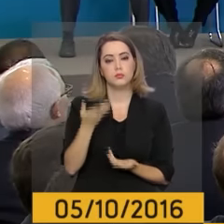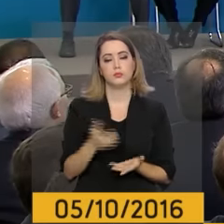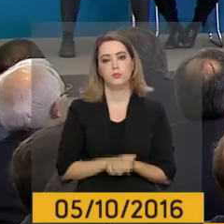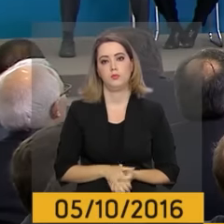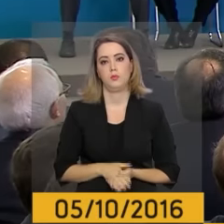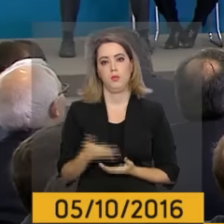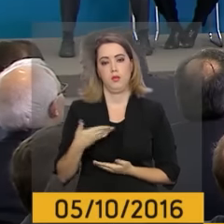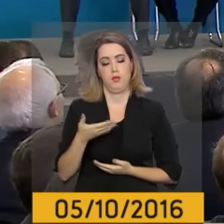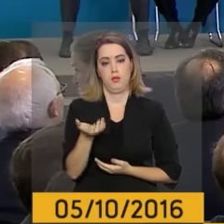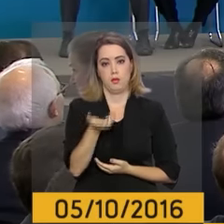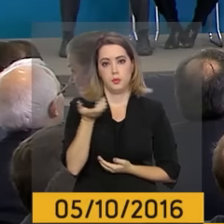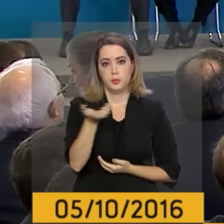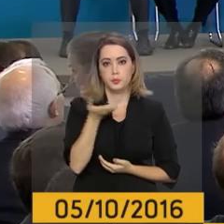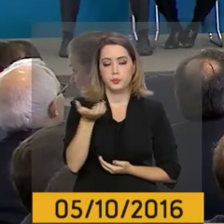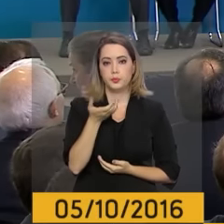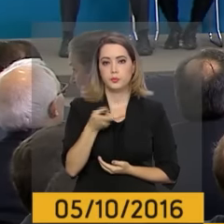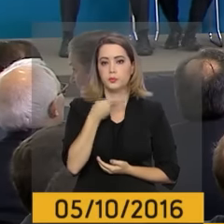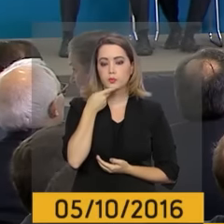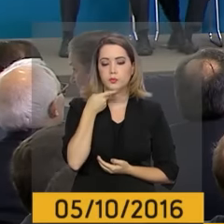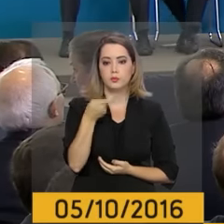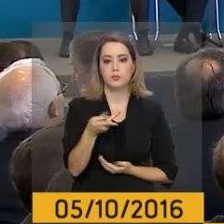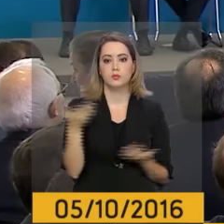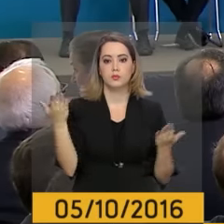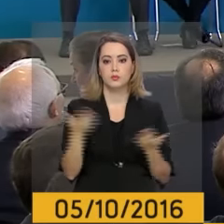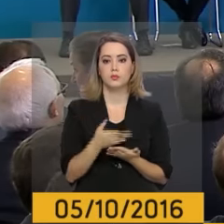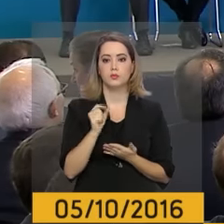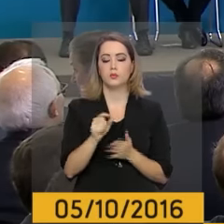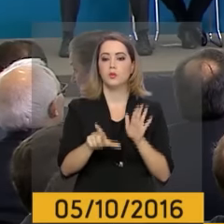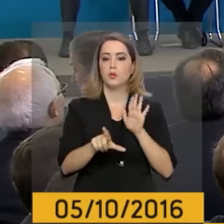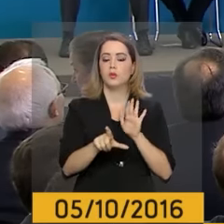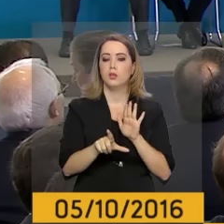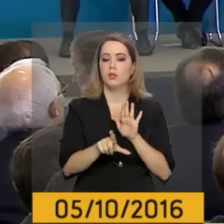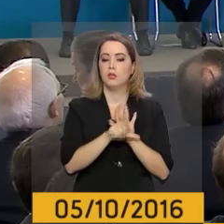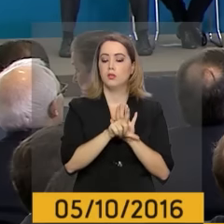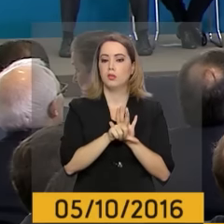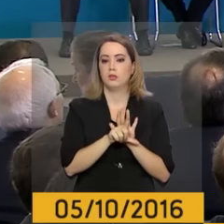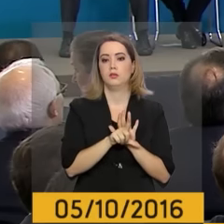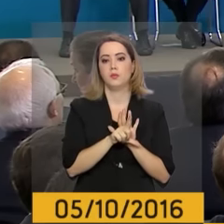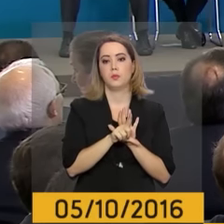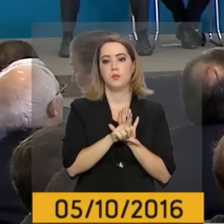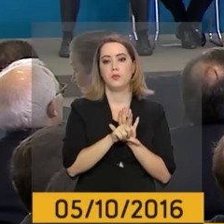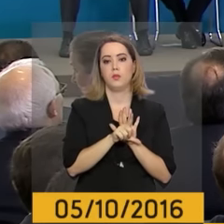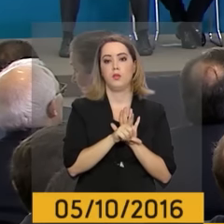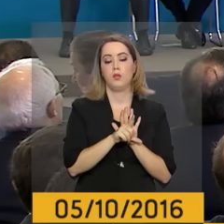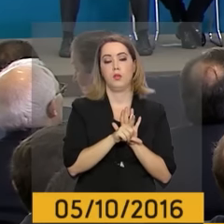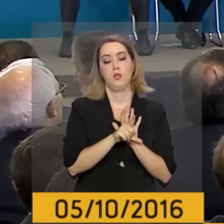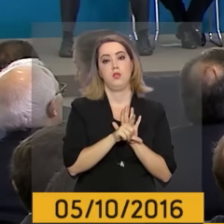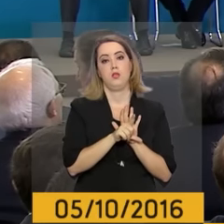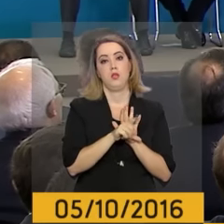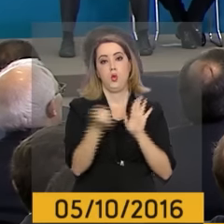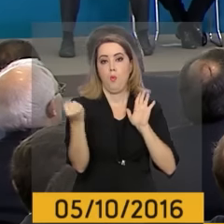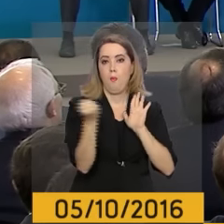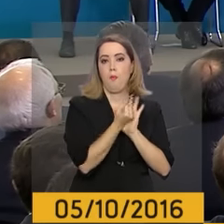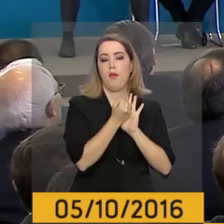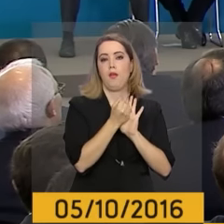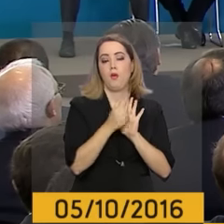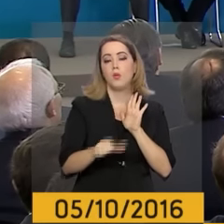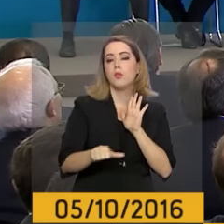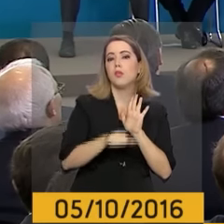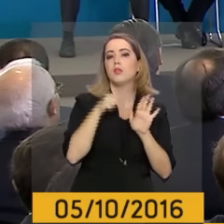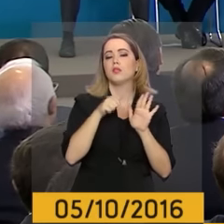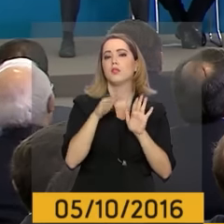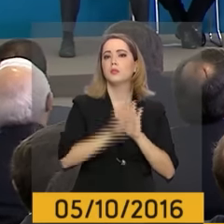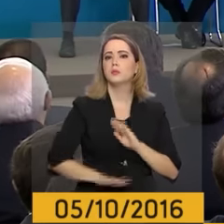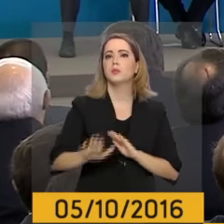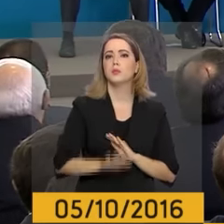Quero fazer uma referência aqui, que a lei, o marco legal da primeira infância, tramitou